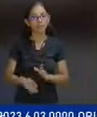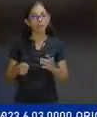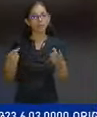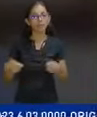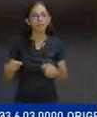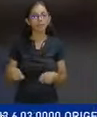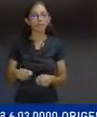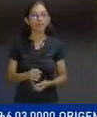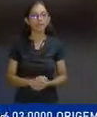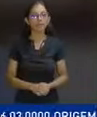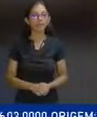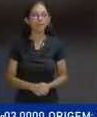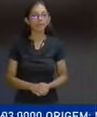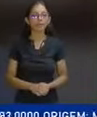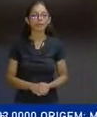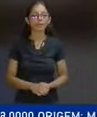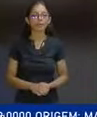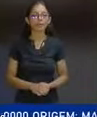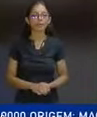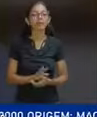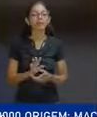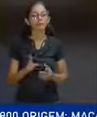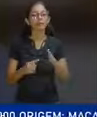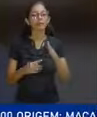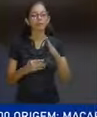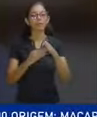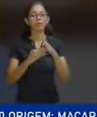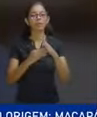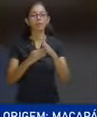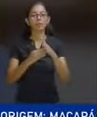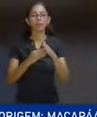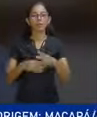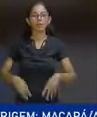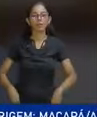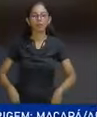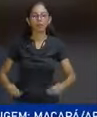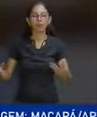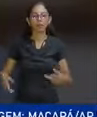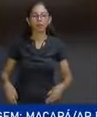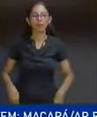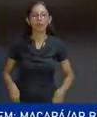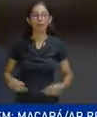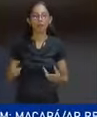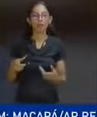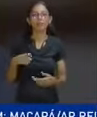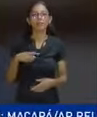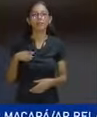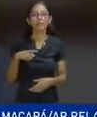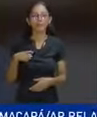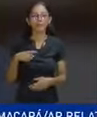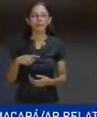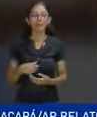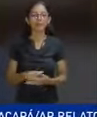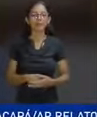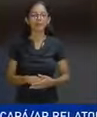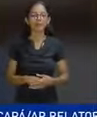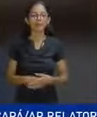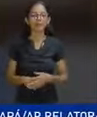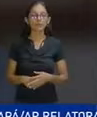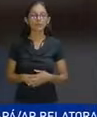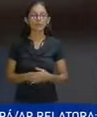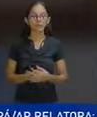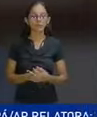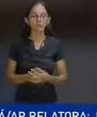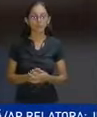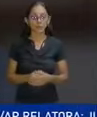advocatícios dos limites de gastos de campanha nos termos do artigo 26, parágrafo 4º da Lei das Eleições. Então, não